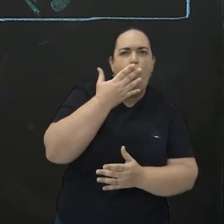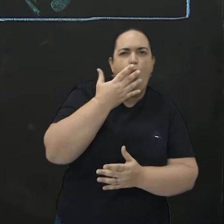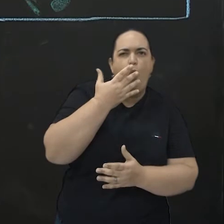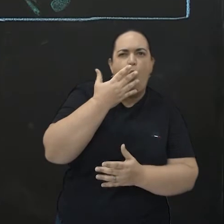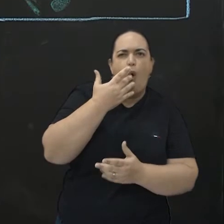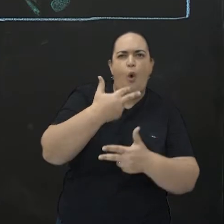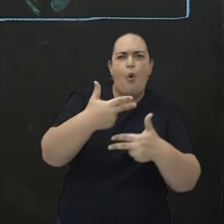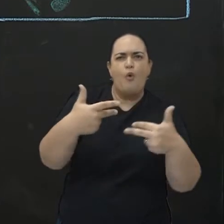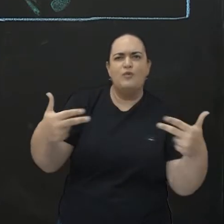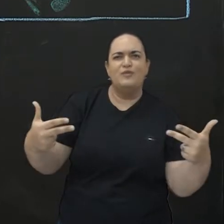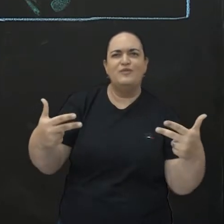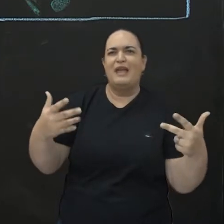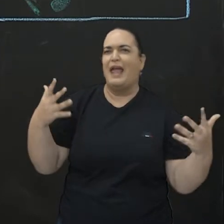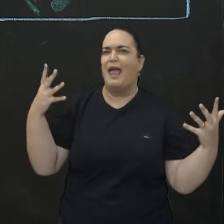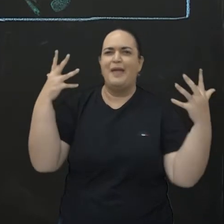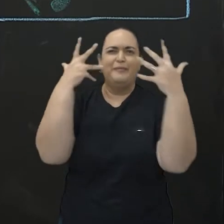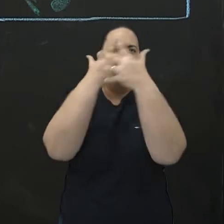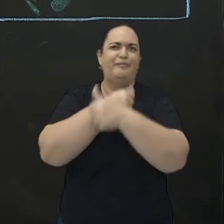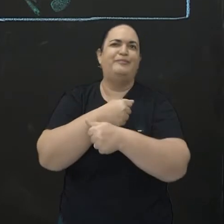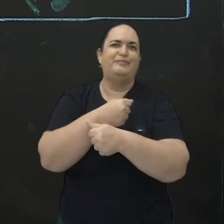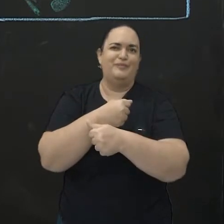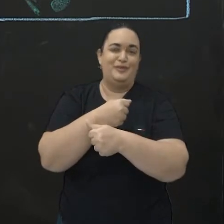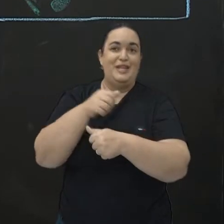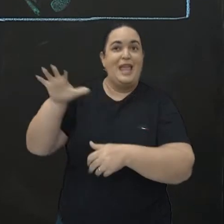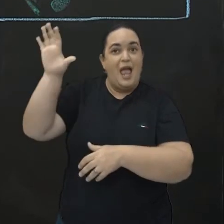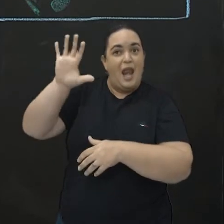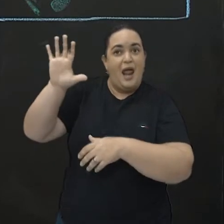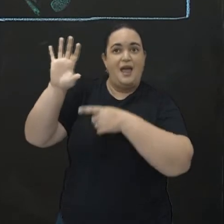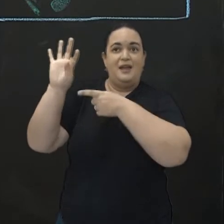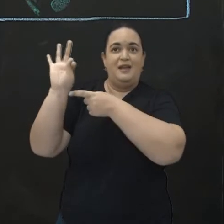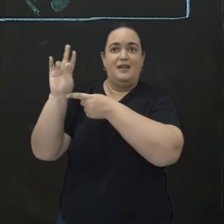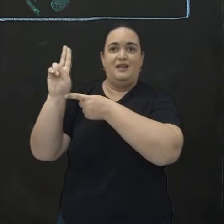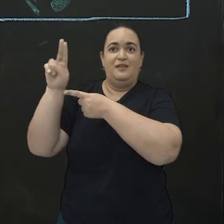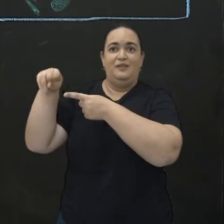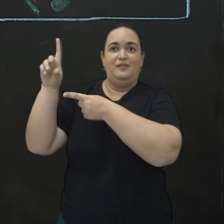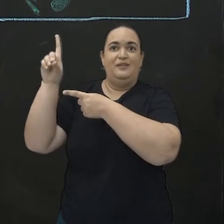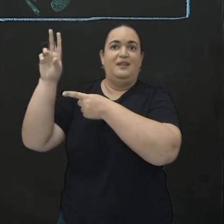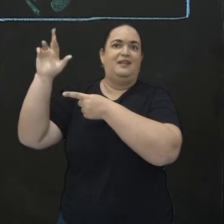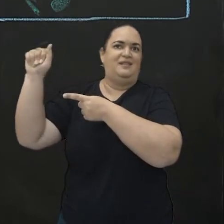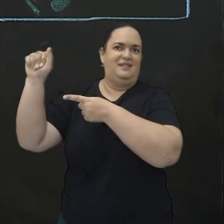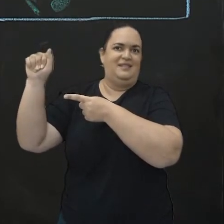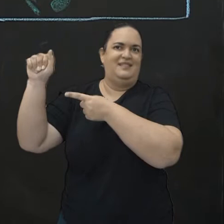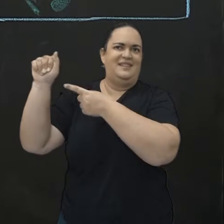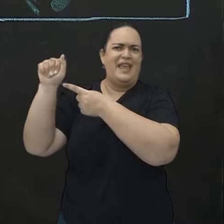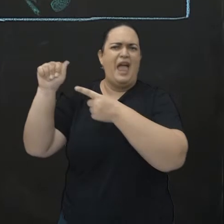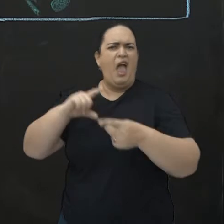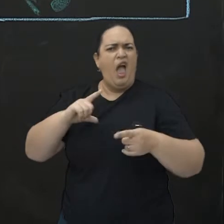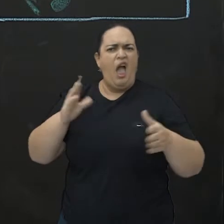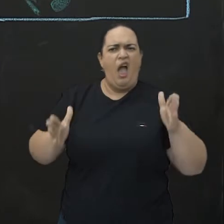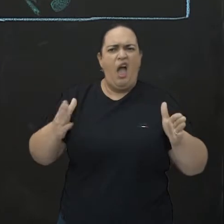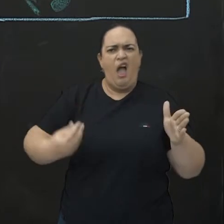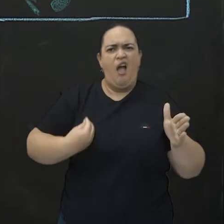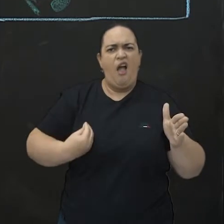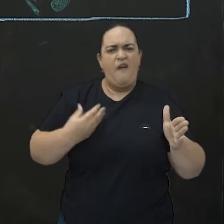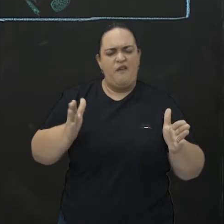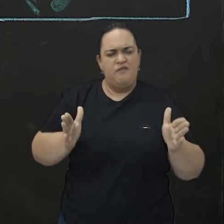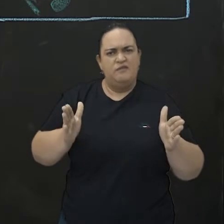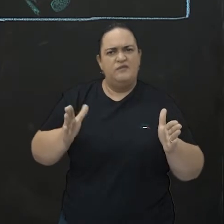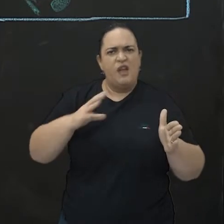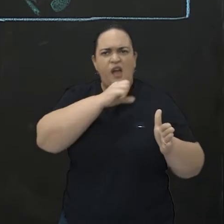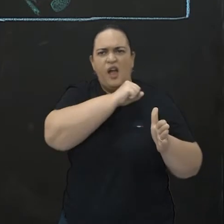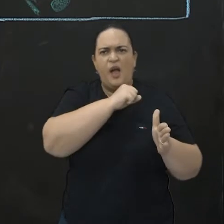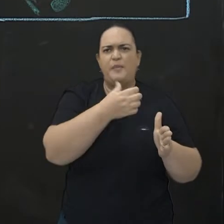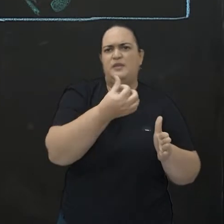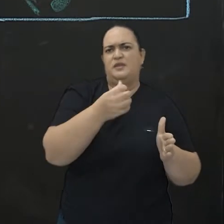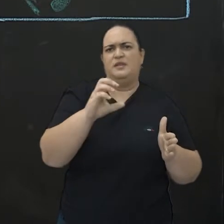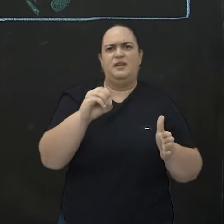paisagem da região da tundra. Essa formação, então, ela tem um ciclo de vida bem curto e por isso essa